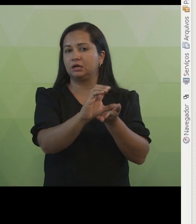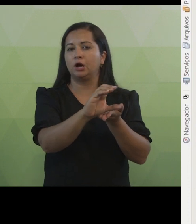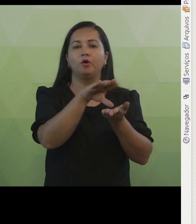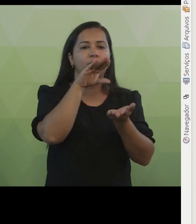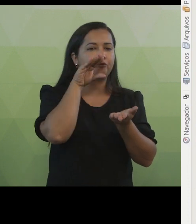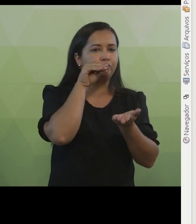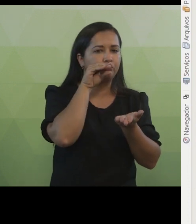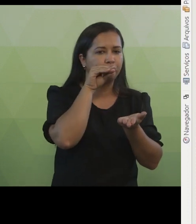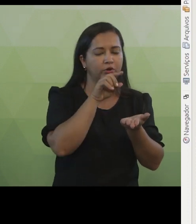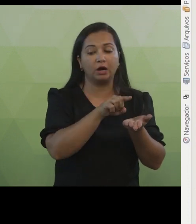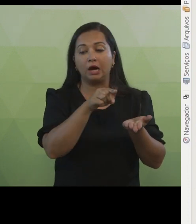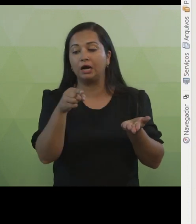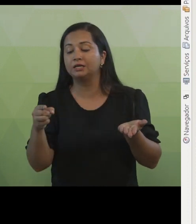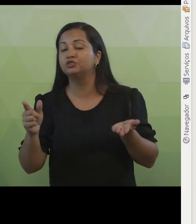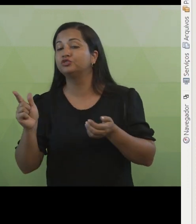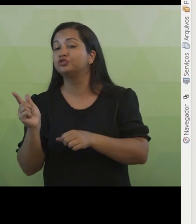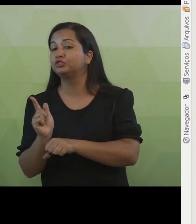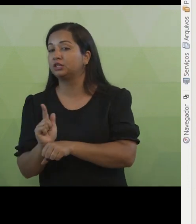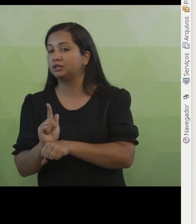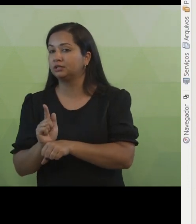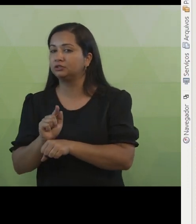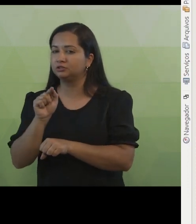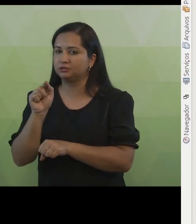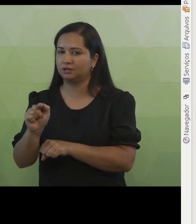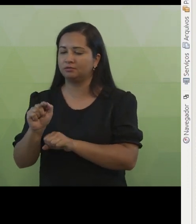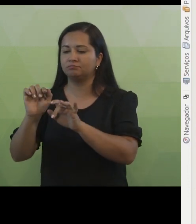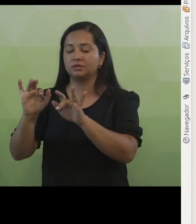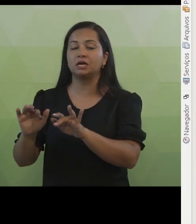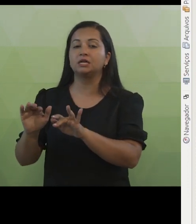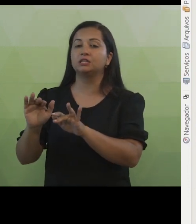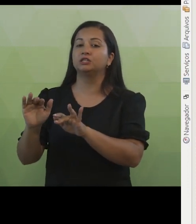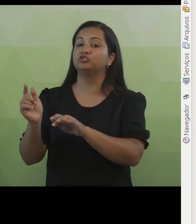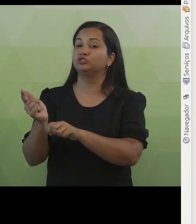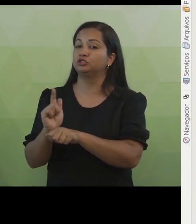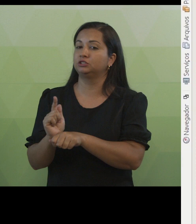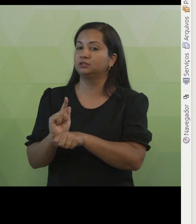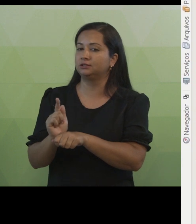vejamos aqui, gerente 1 ponto salário